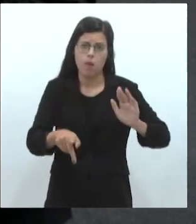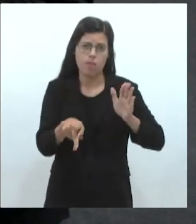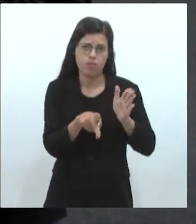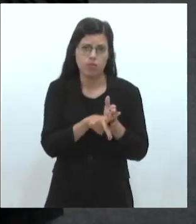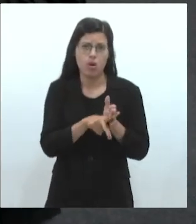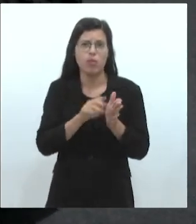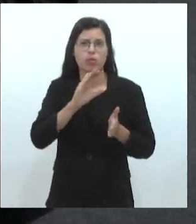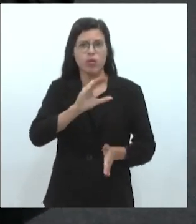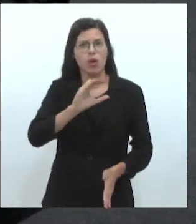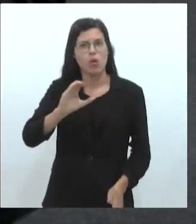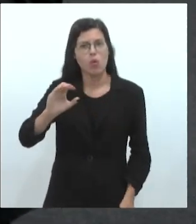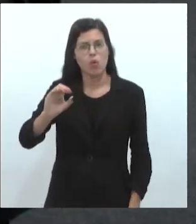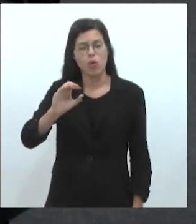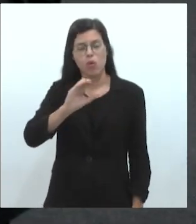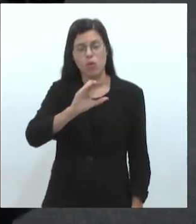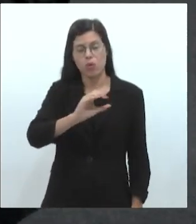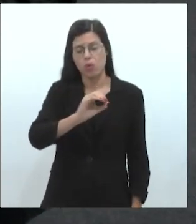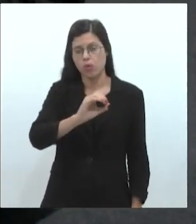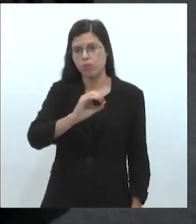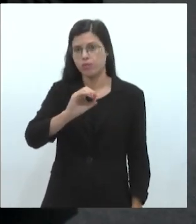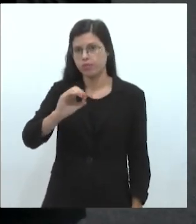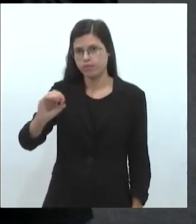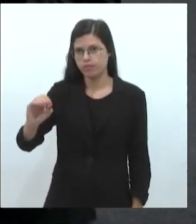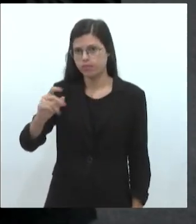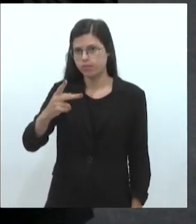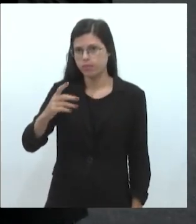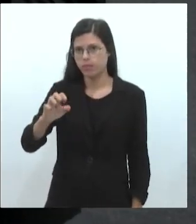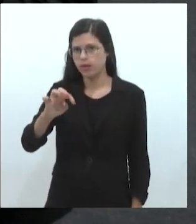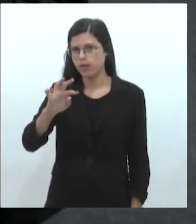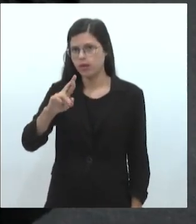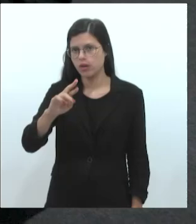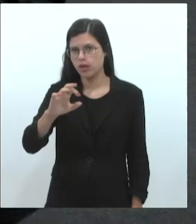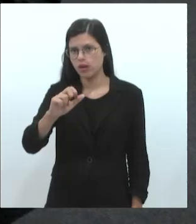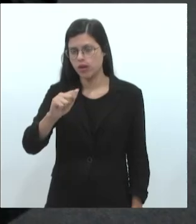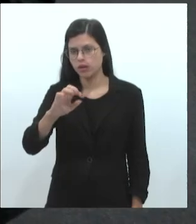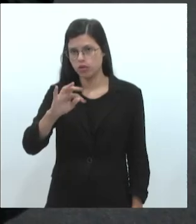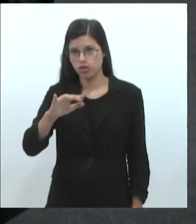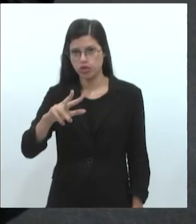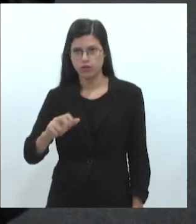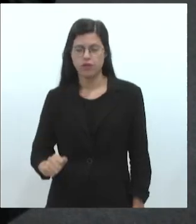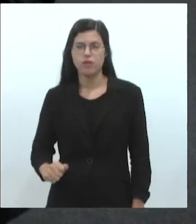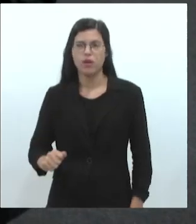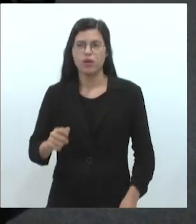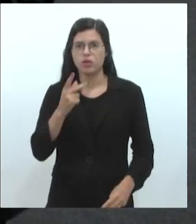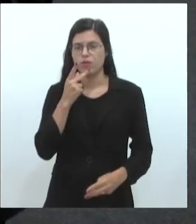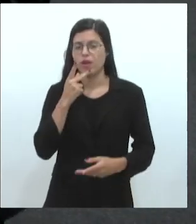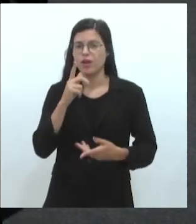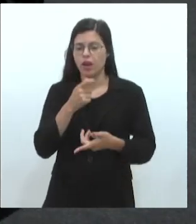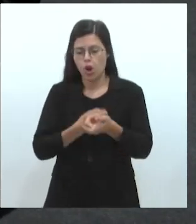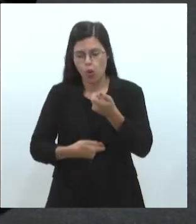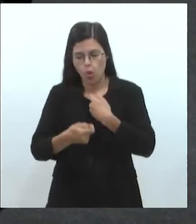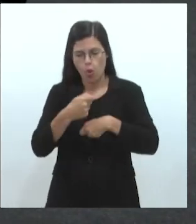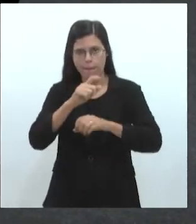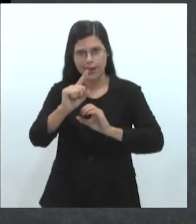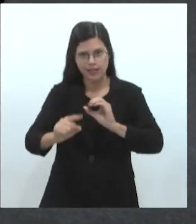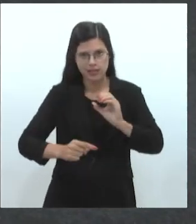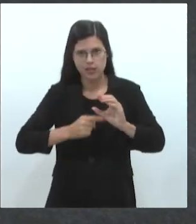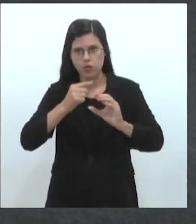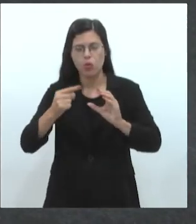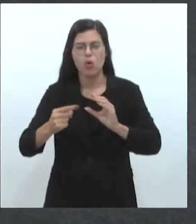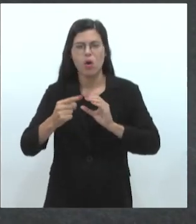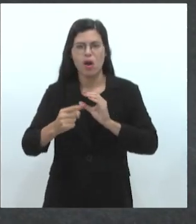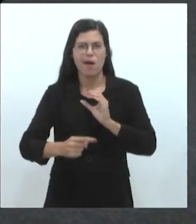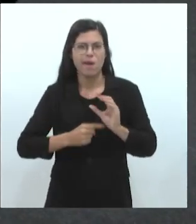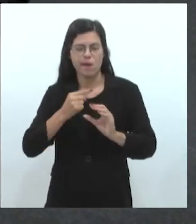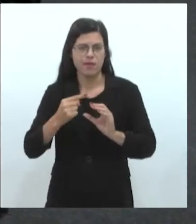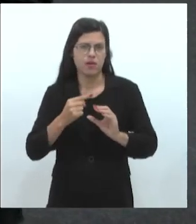chega a elas, fortalecendo o que a gente chama de economia circular. Antes chamava logística reversa, mas eu acho que é